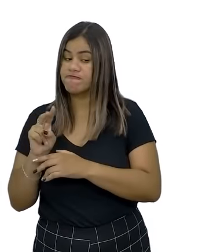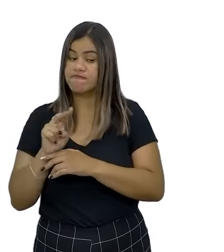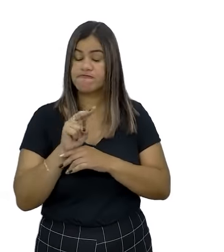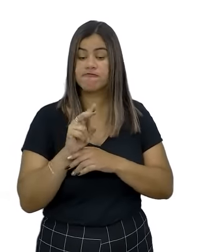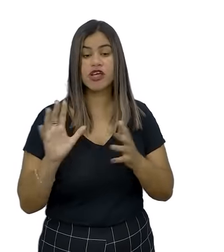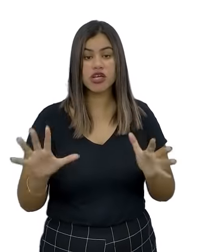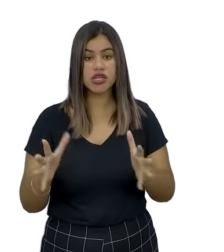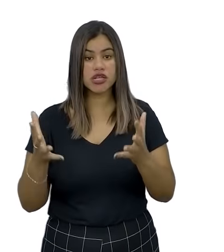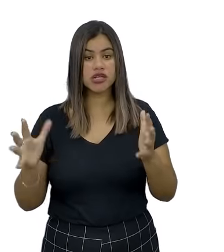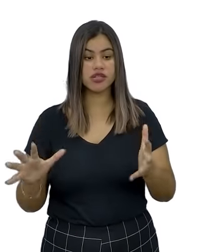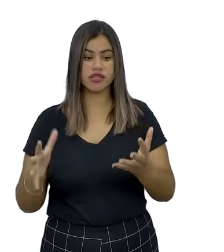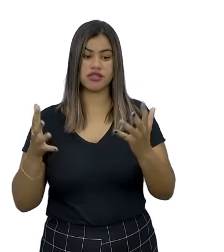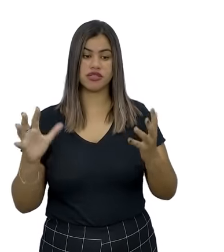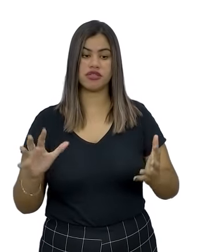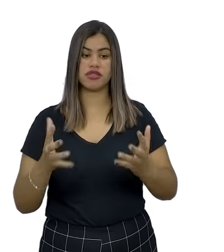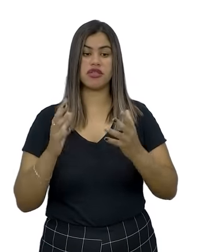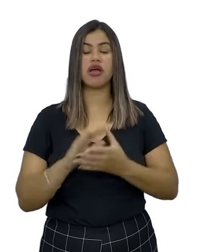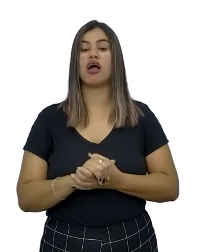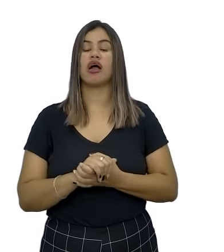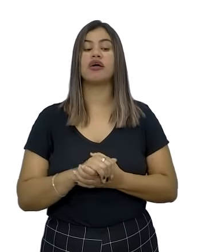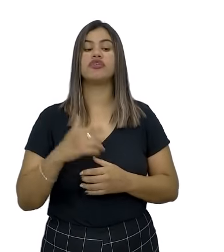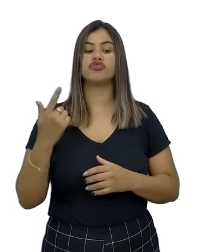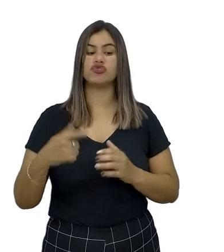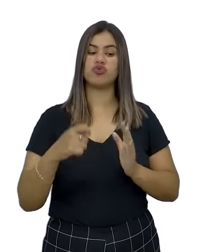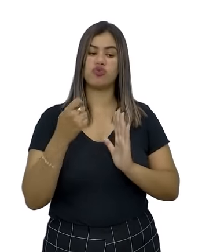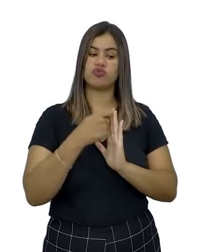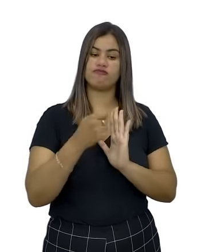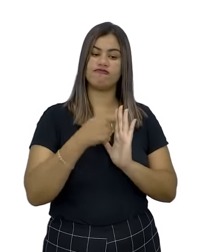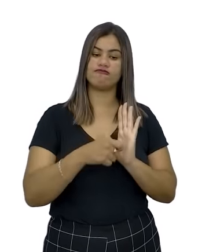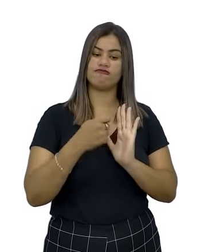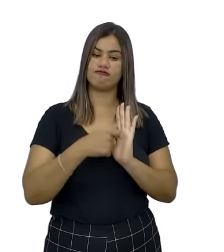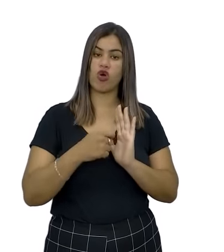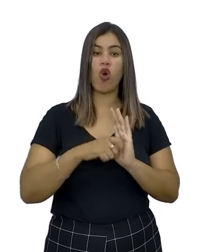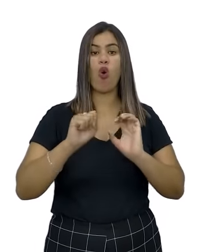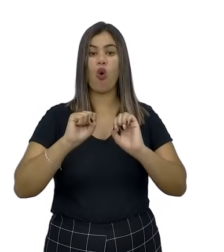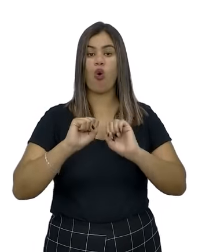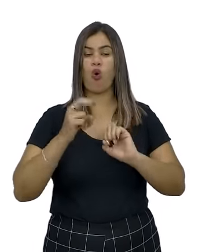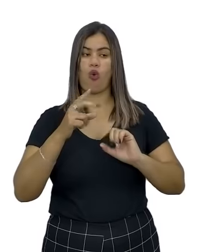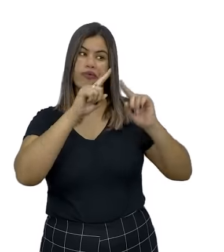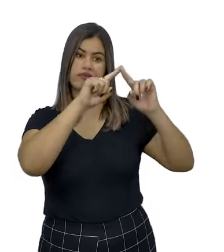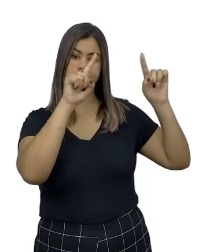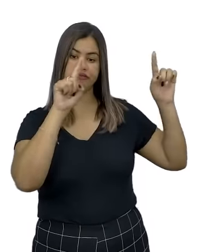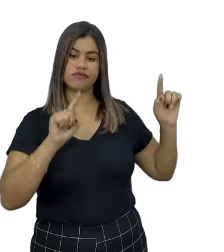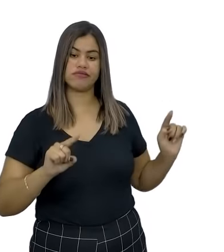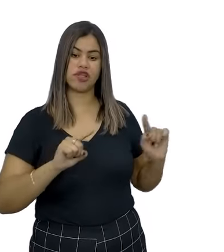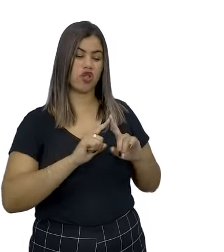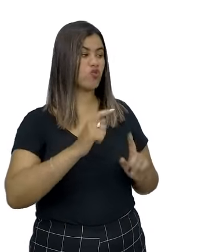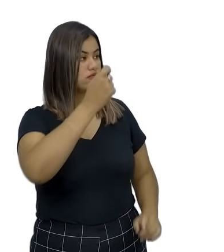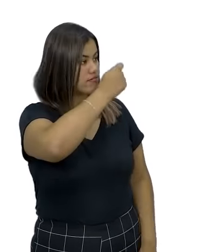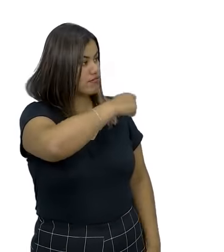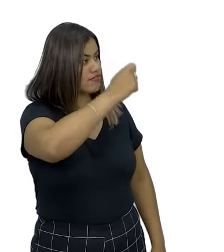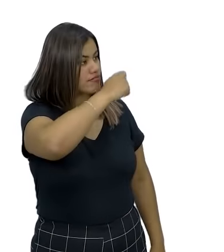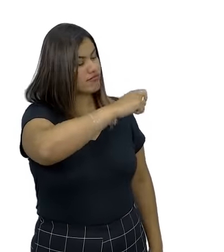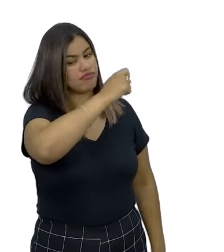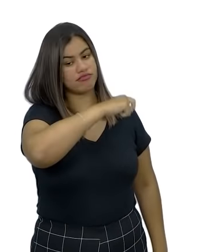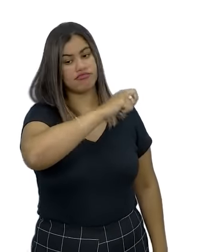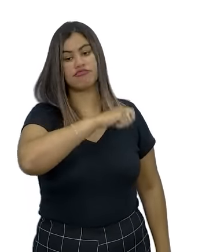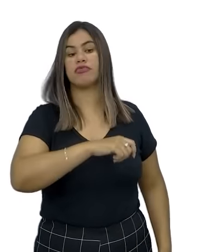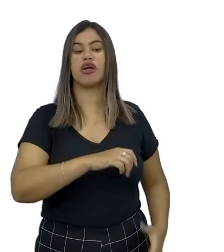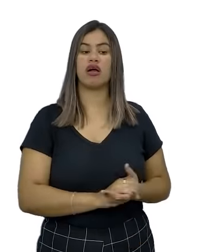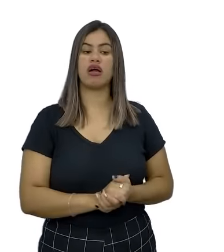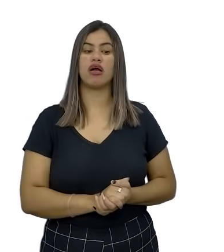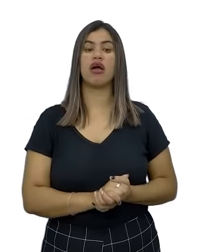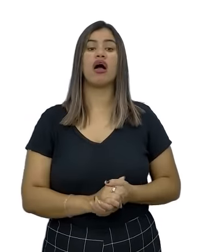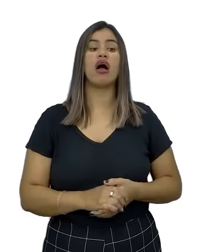problema. Eu peço que eles registrem essas atividades na lousa, como nós já comentamos anteriormente. Abram a